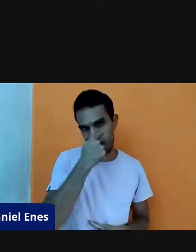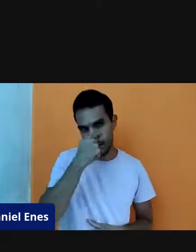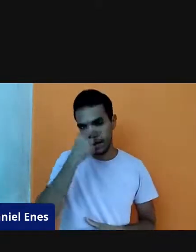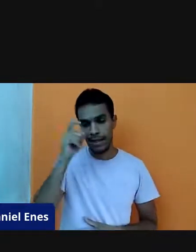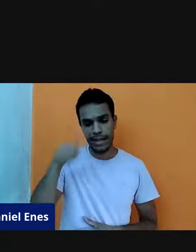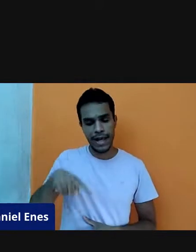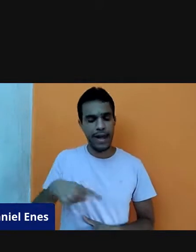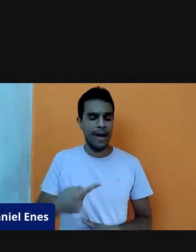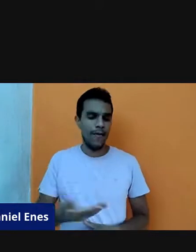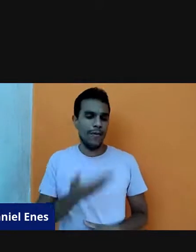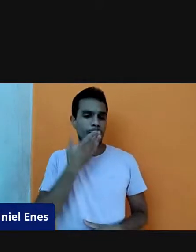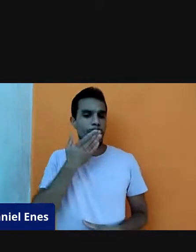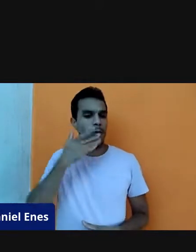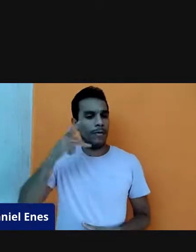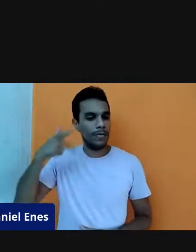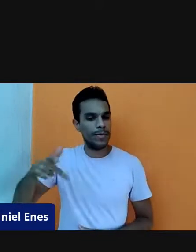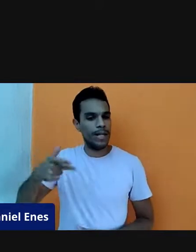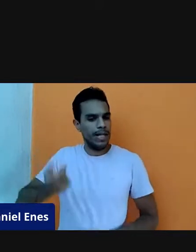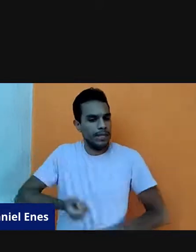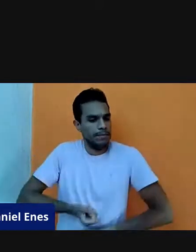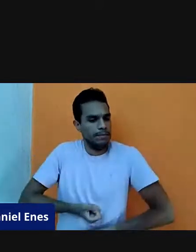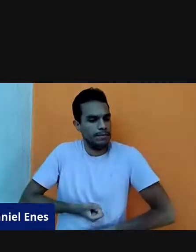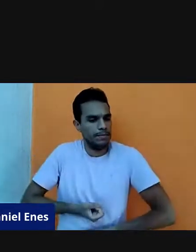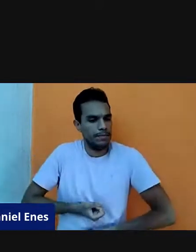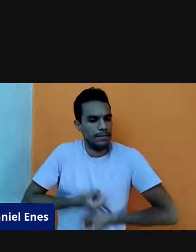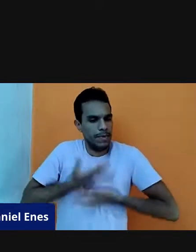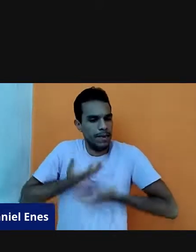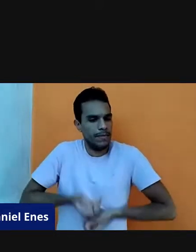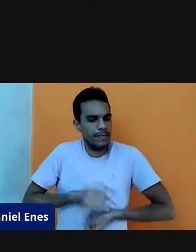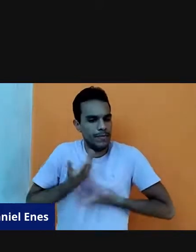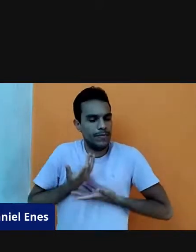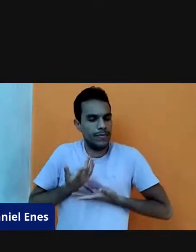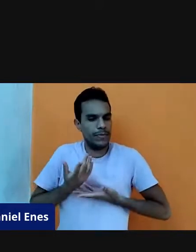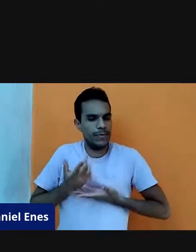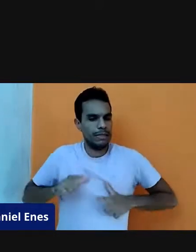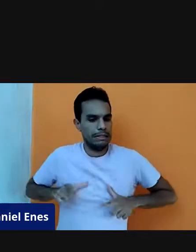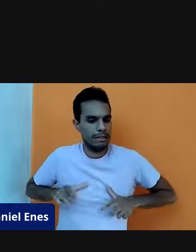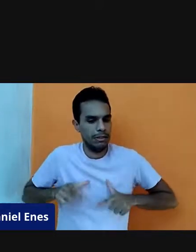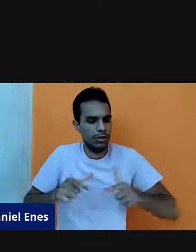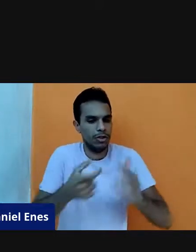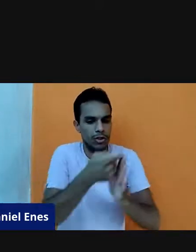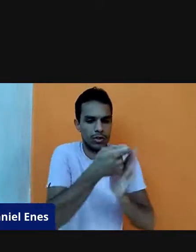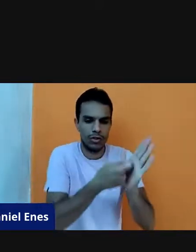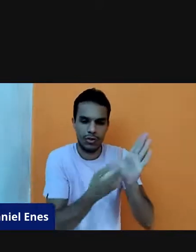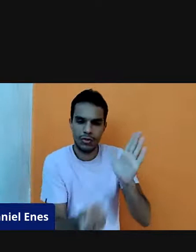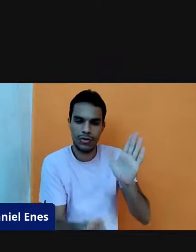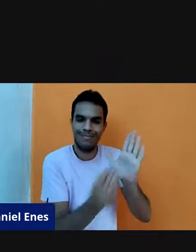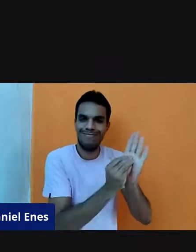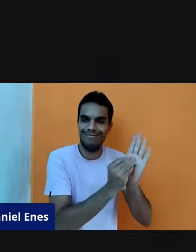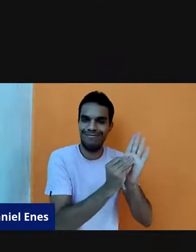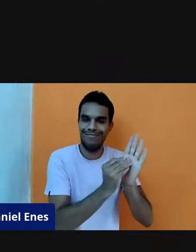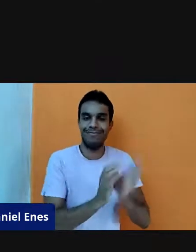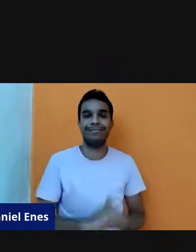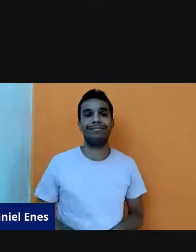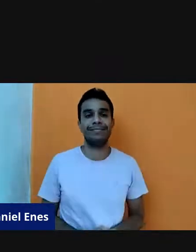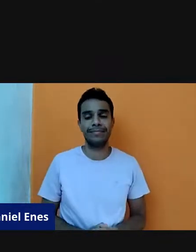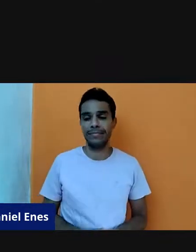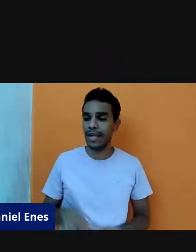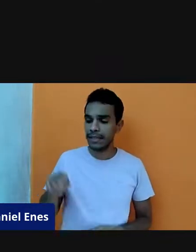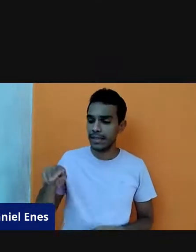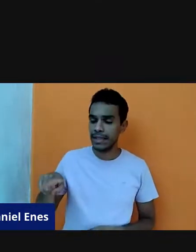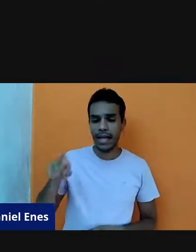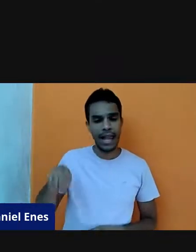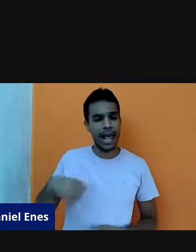forma a qual ele vai se fixar quando ele escreve a sua poesia. Então, ele é um poeta do